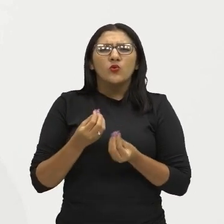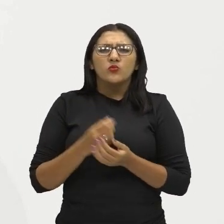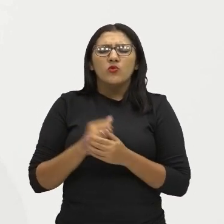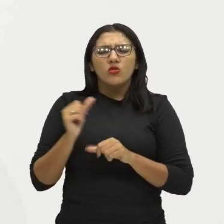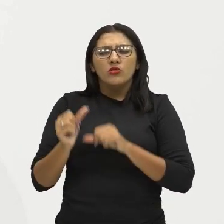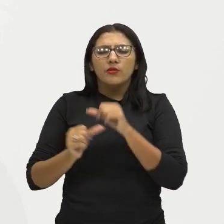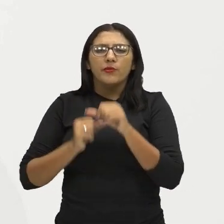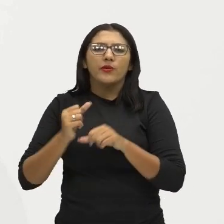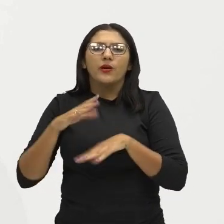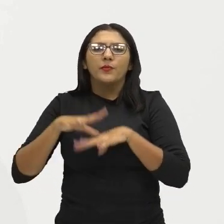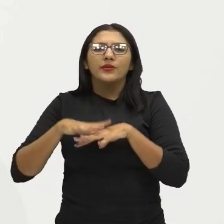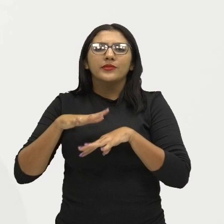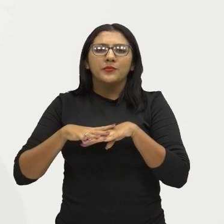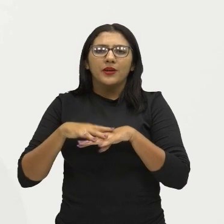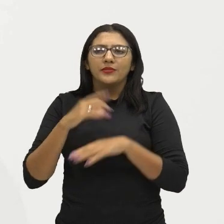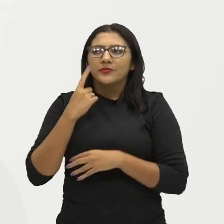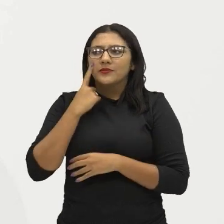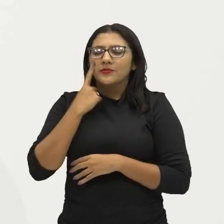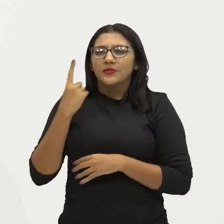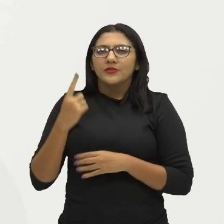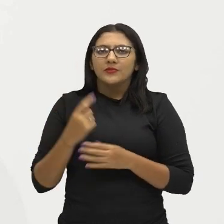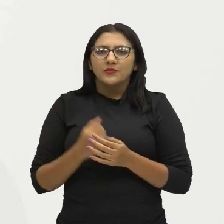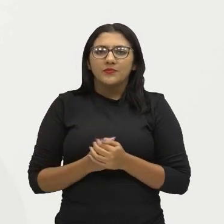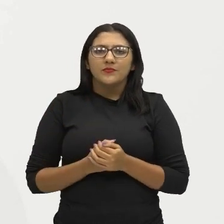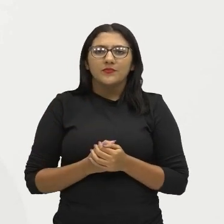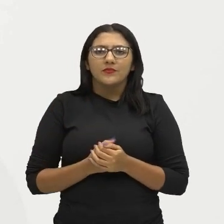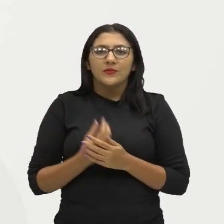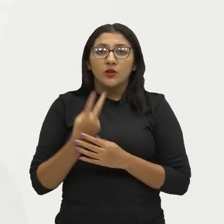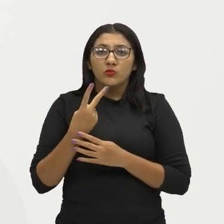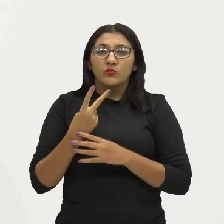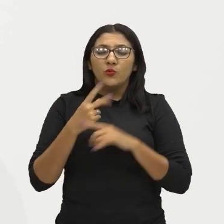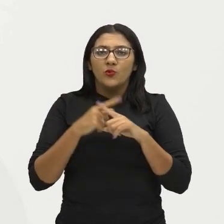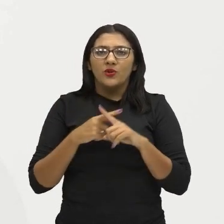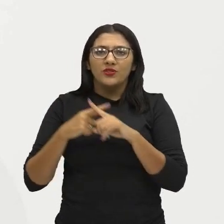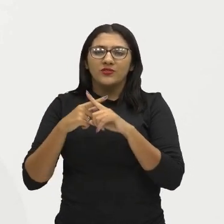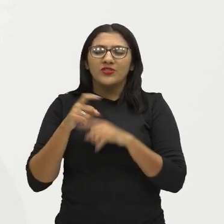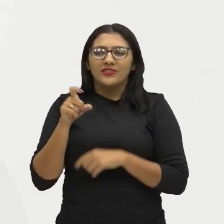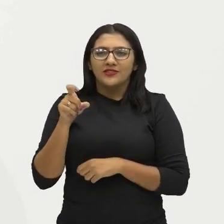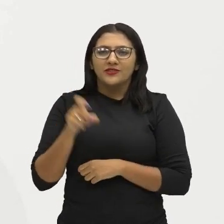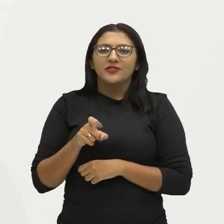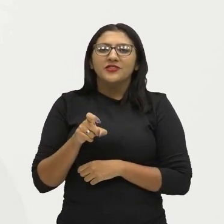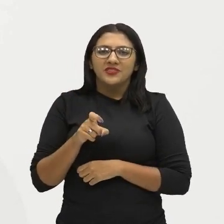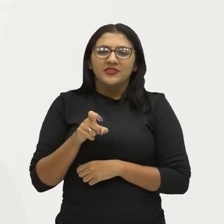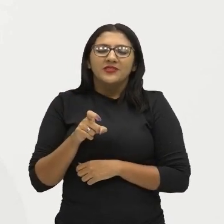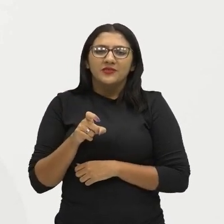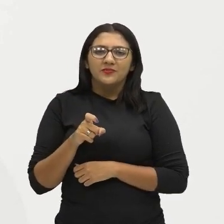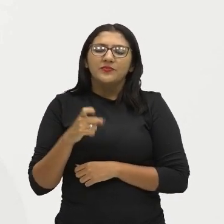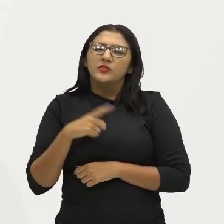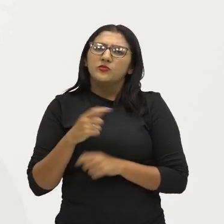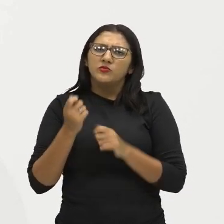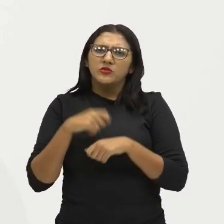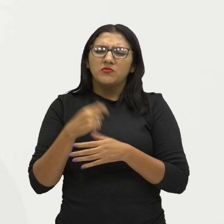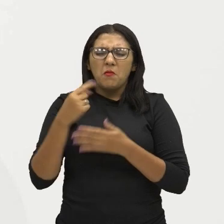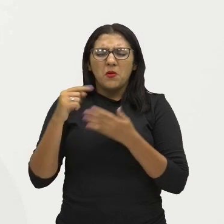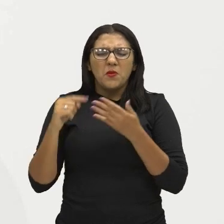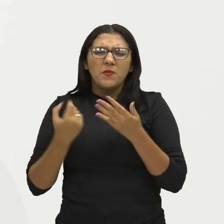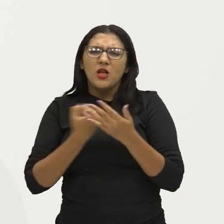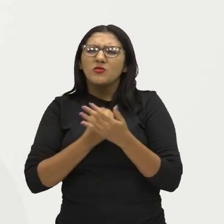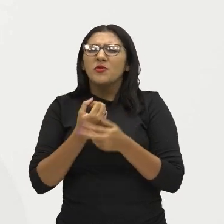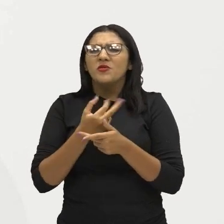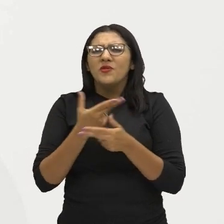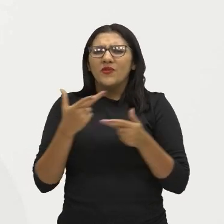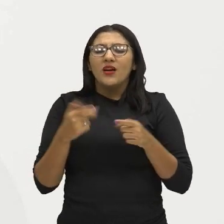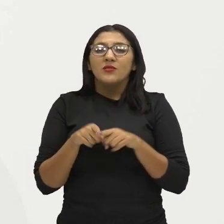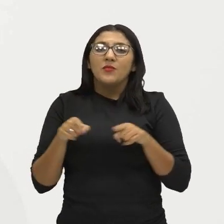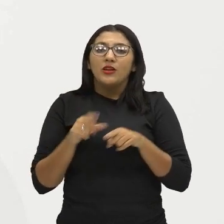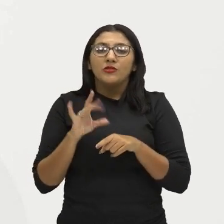isso? Ó, o dobro de um número, 2 vezes essa variável, porque esse número pode ser qualquer, eu não conheço. então